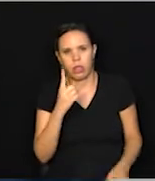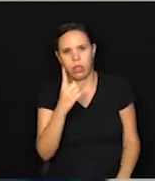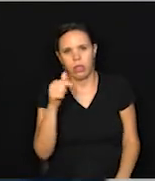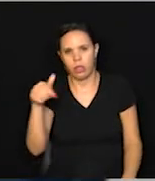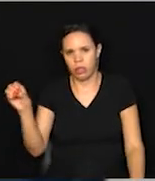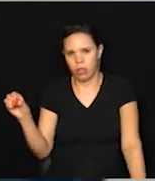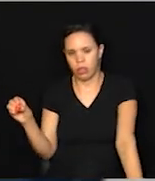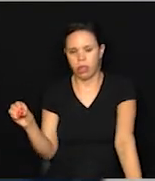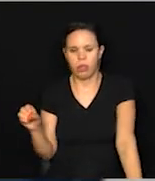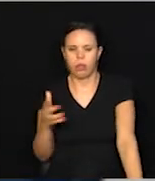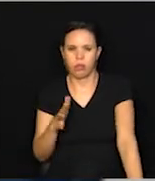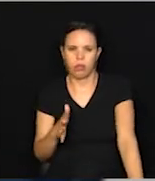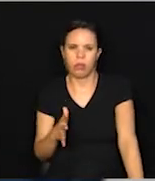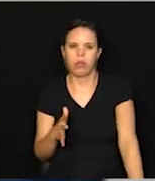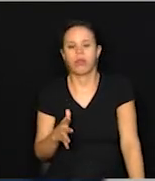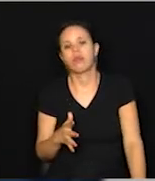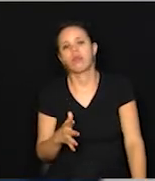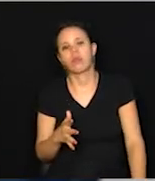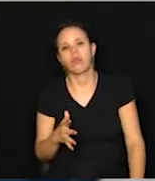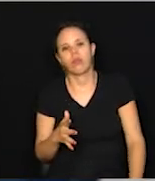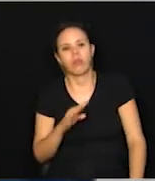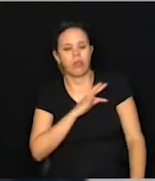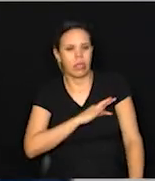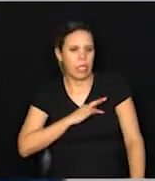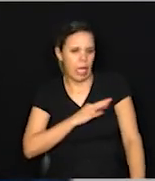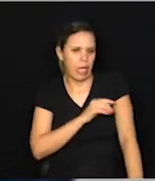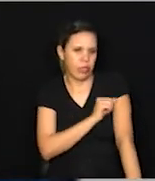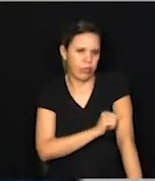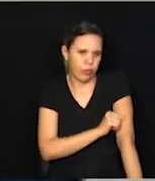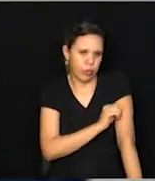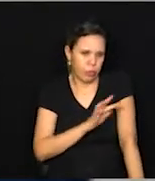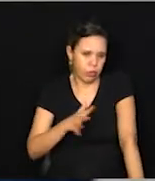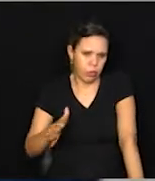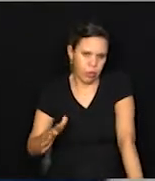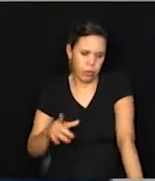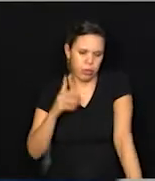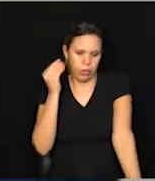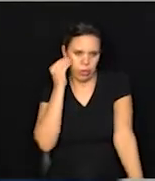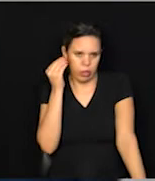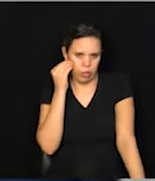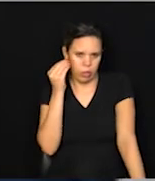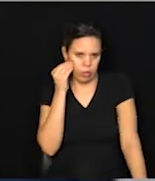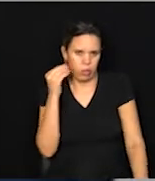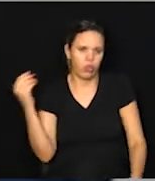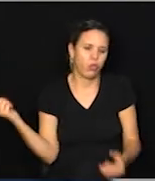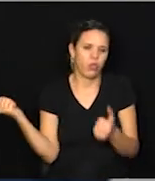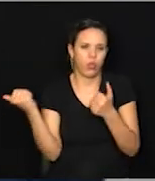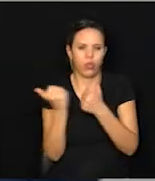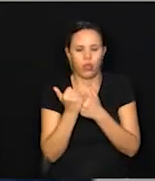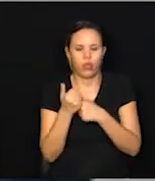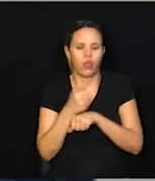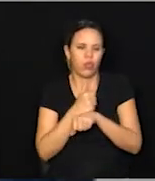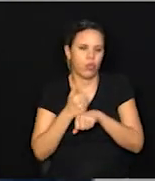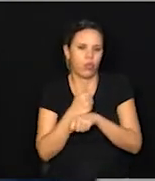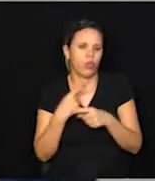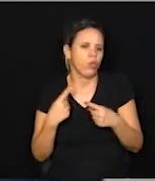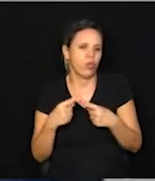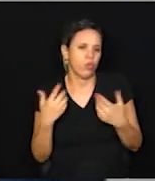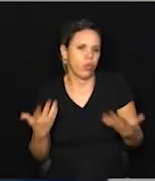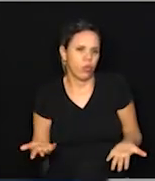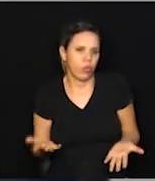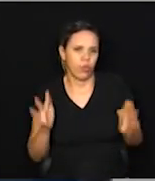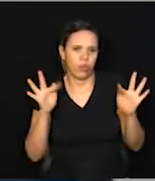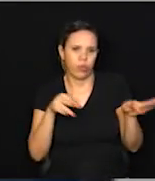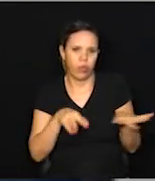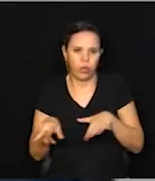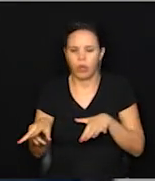170, salvo engano, 160, 170 técnicos de enfermagem. Então nós estamos tentando recompor o quadro, por quê? Porque em fim de